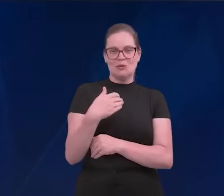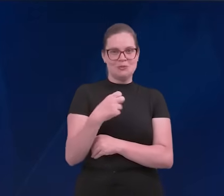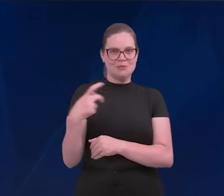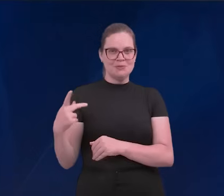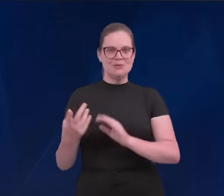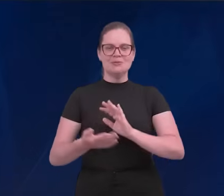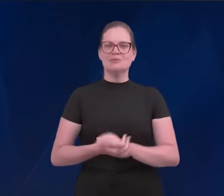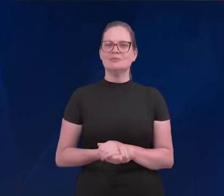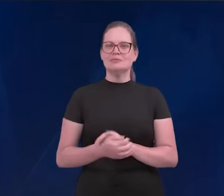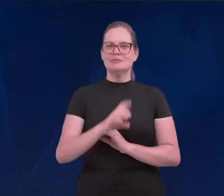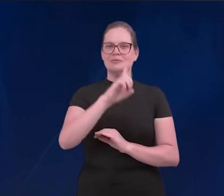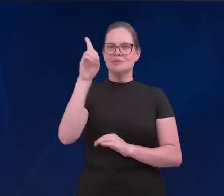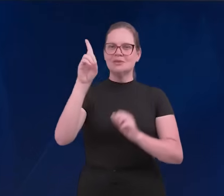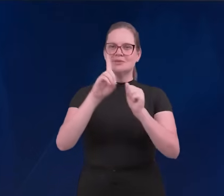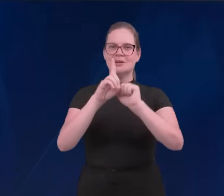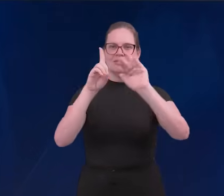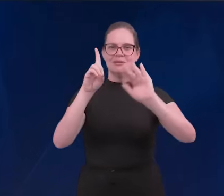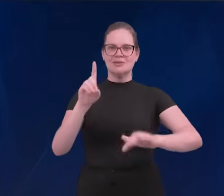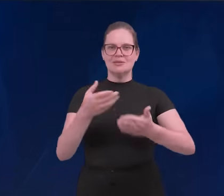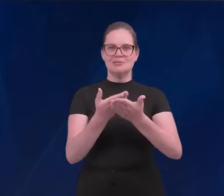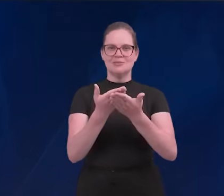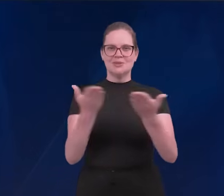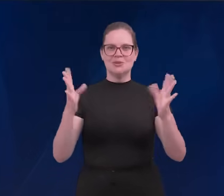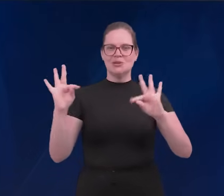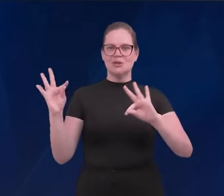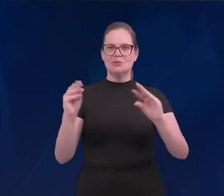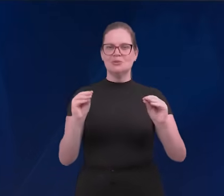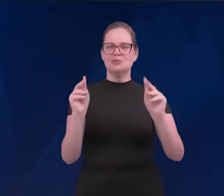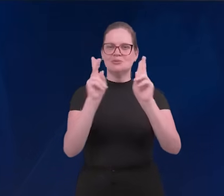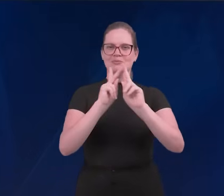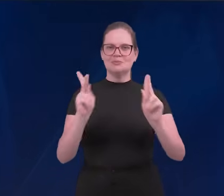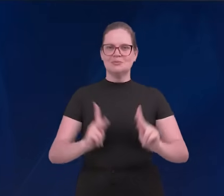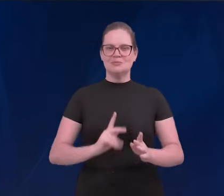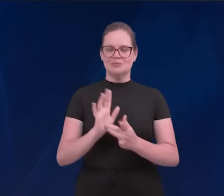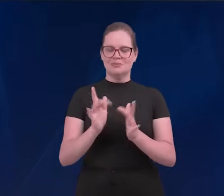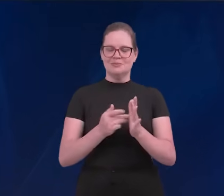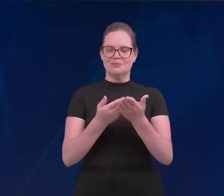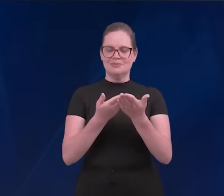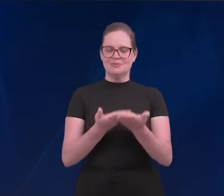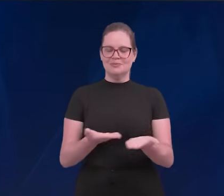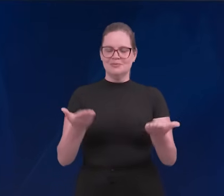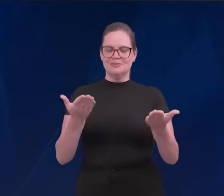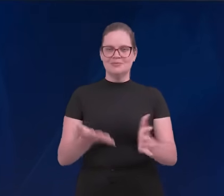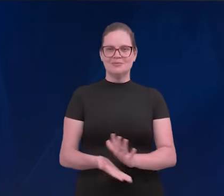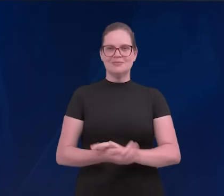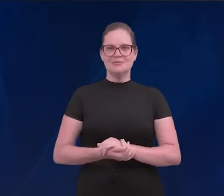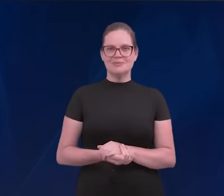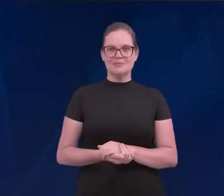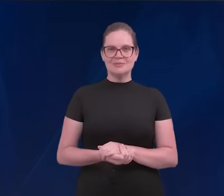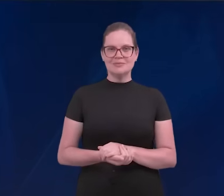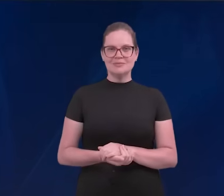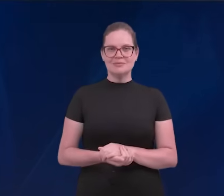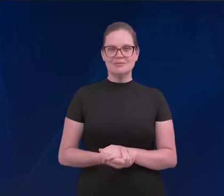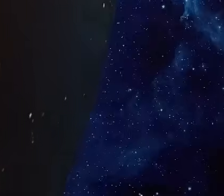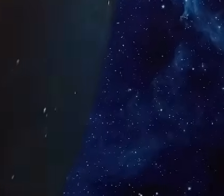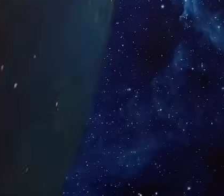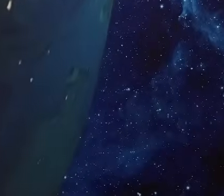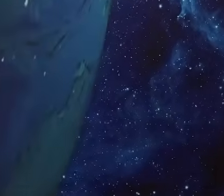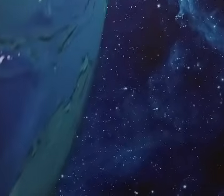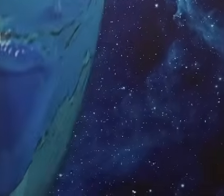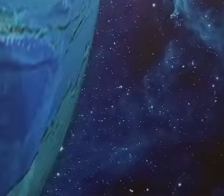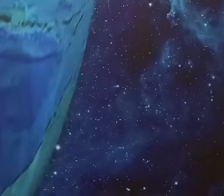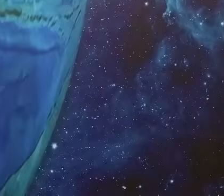próximo episódio. E que Deus abençoe a todos com a paz do Senhor Jesus Cristo.